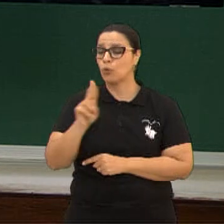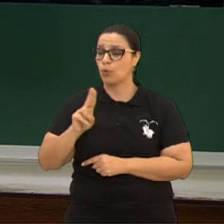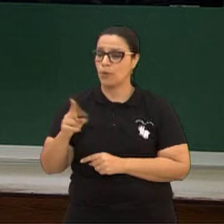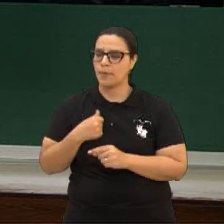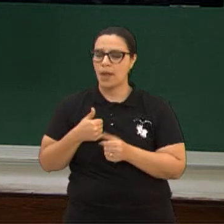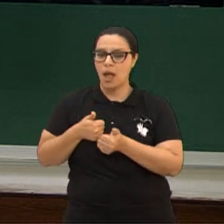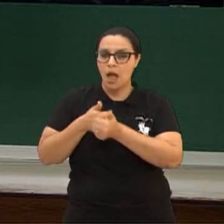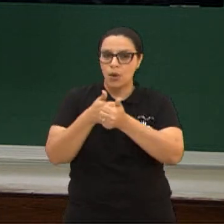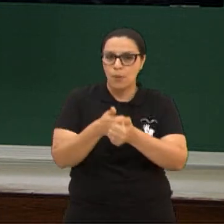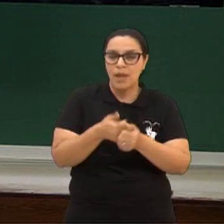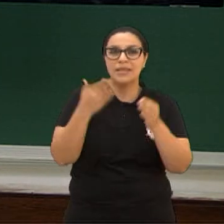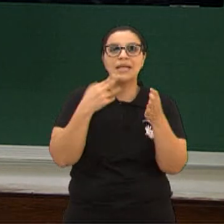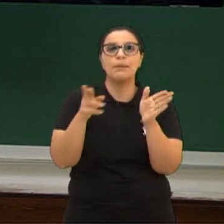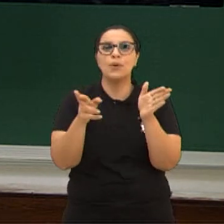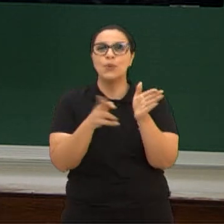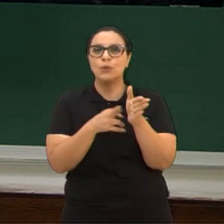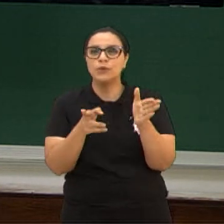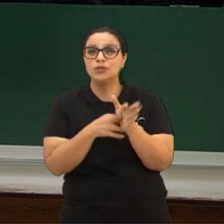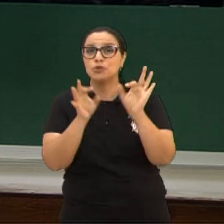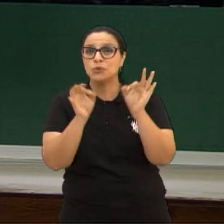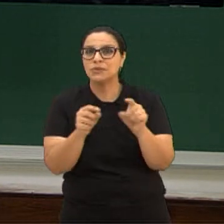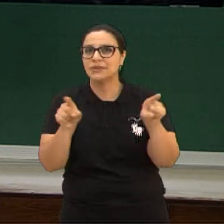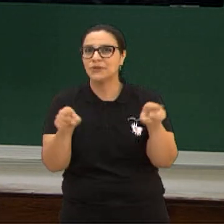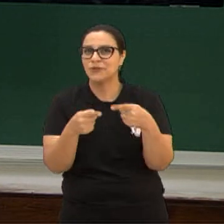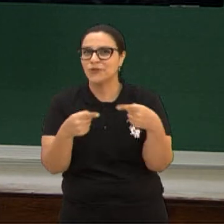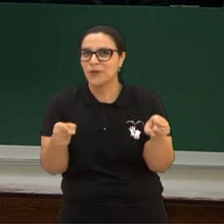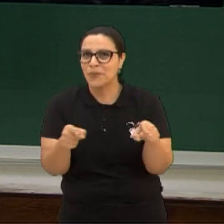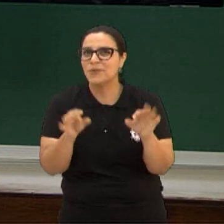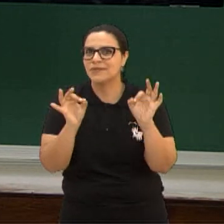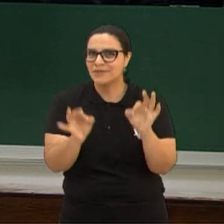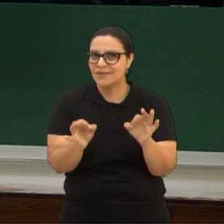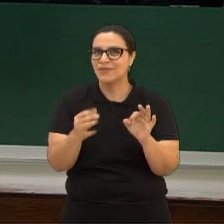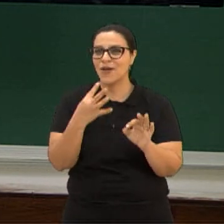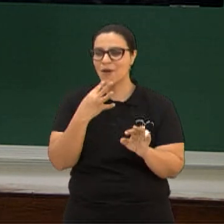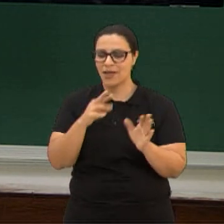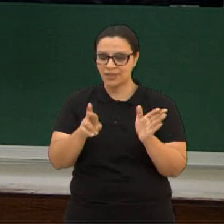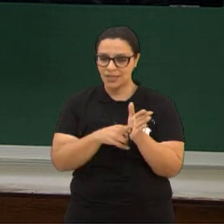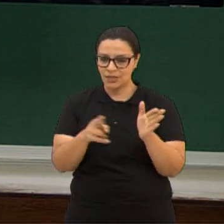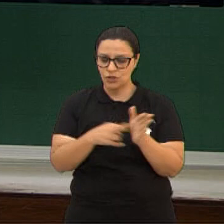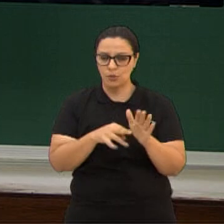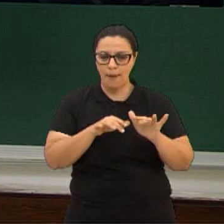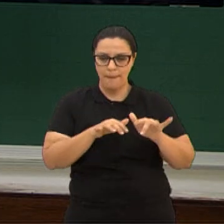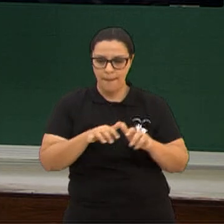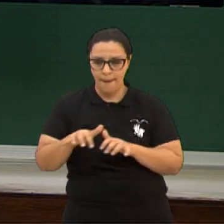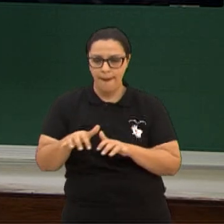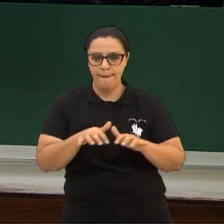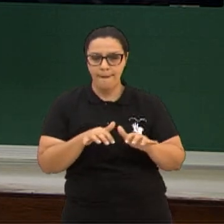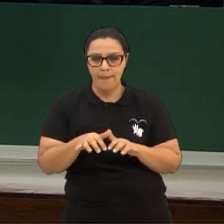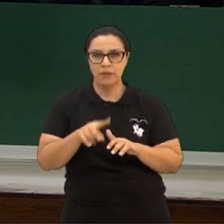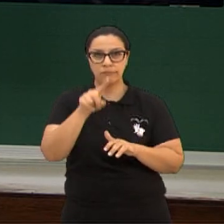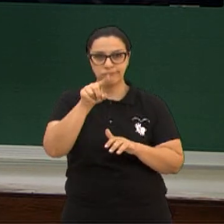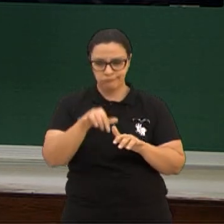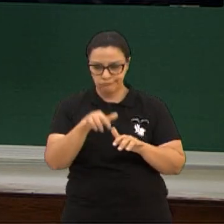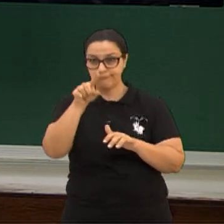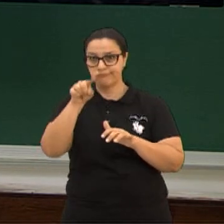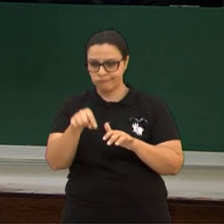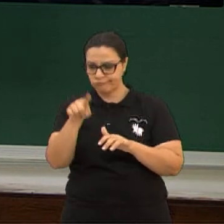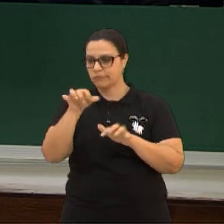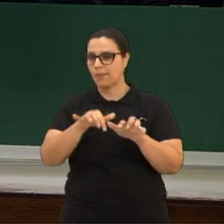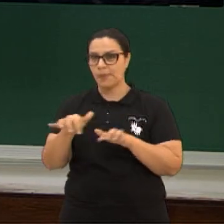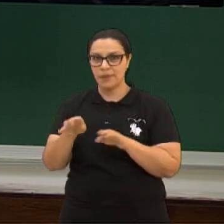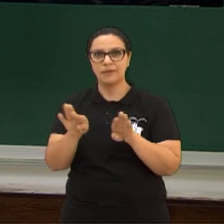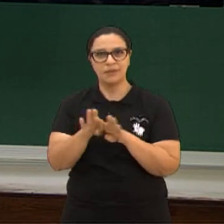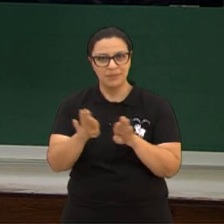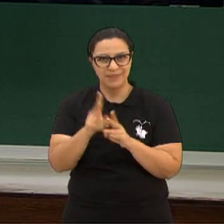também acompanhe essa música, esse ritmo, certo? Entendido? Então, vamos